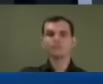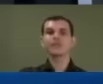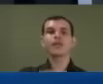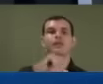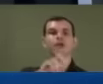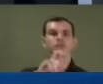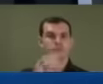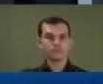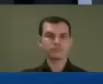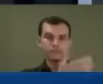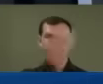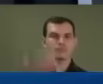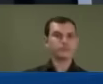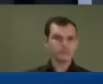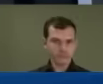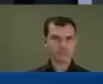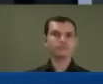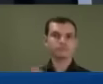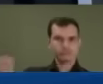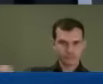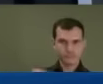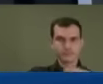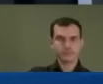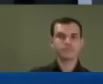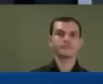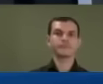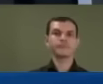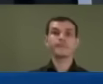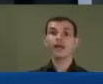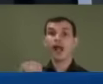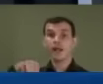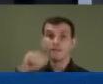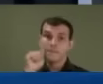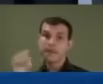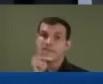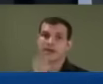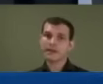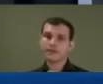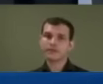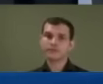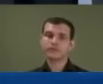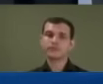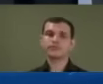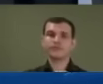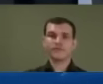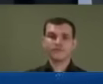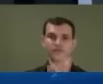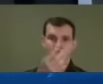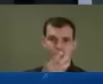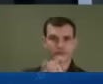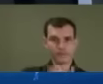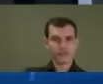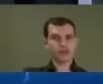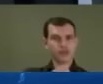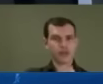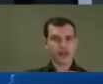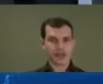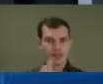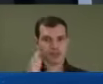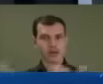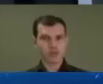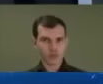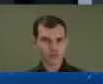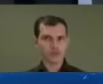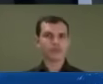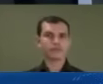950 servidores. No caso do Amapá, de 2023, de janeiro de 2023 até agora 2024, nós já passamos para o